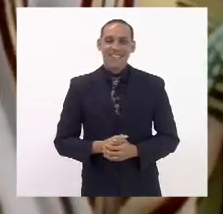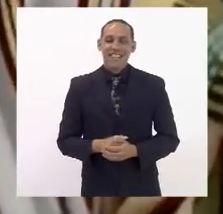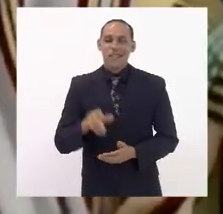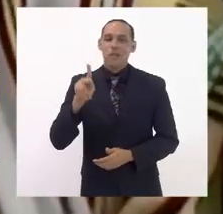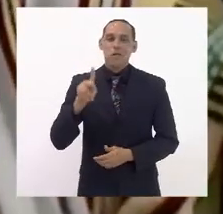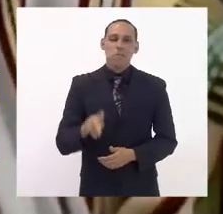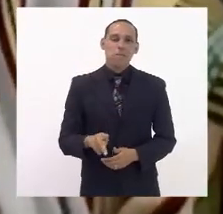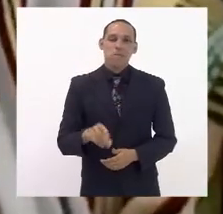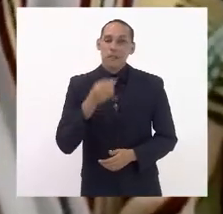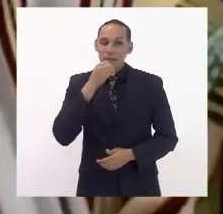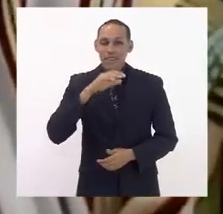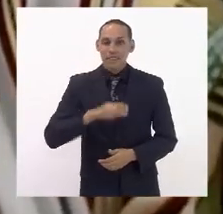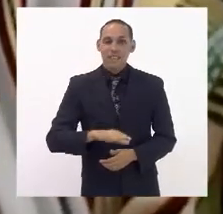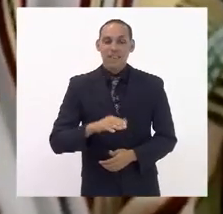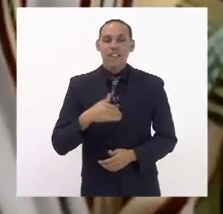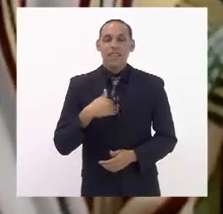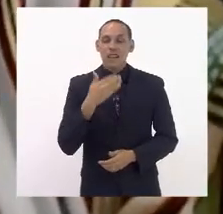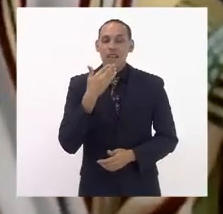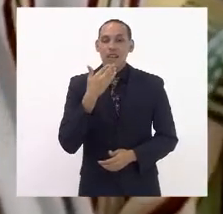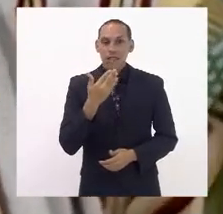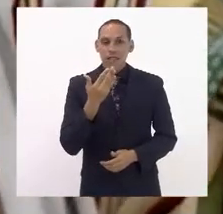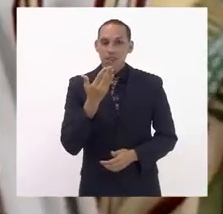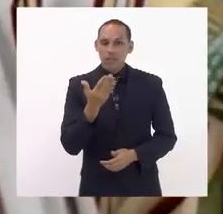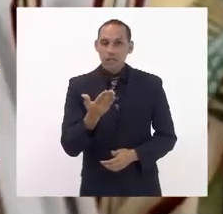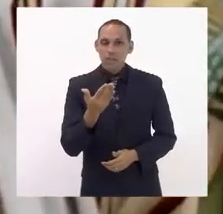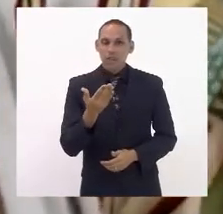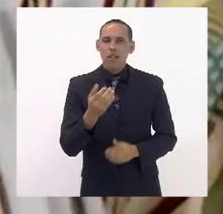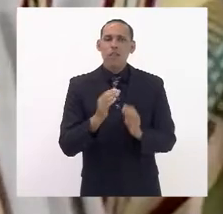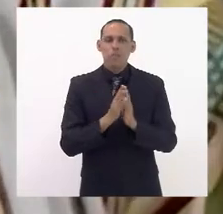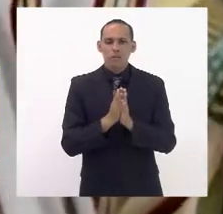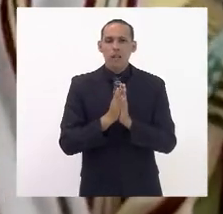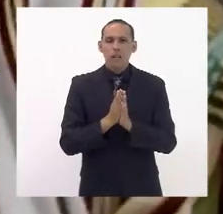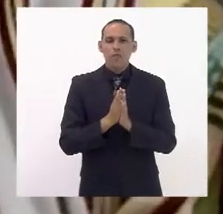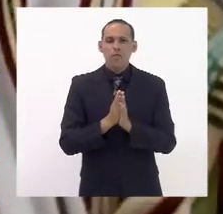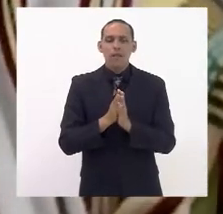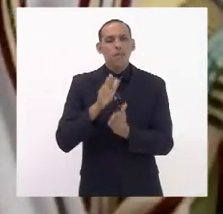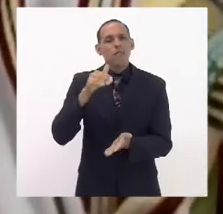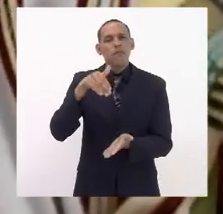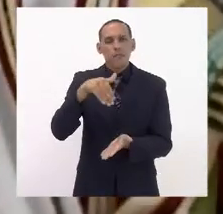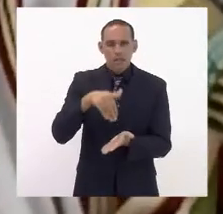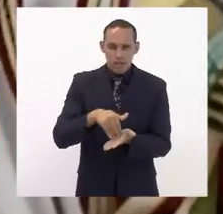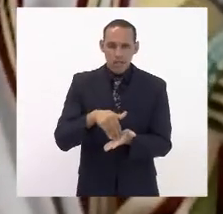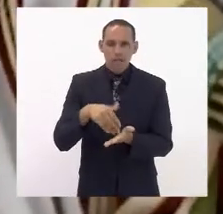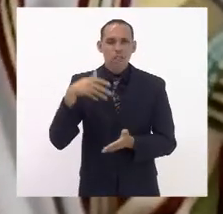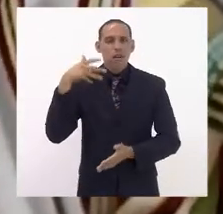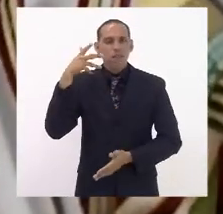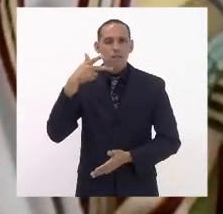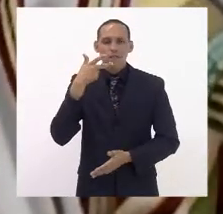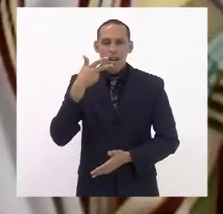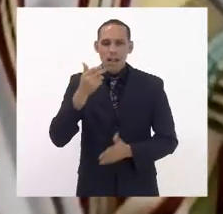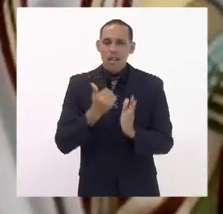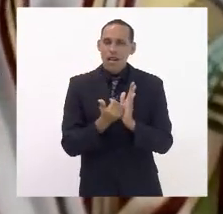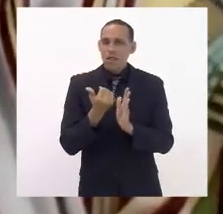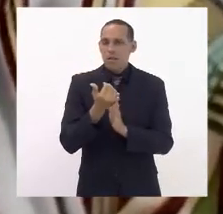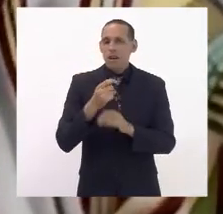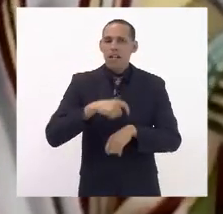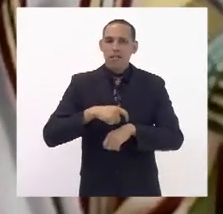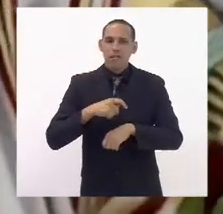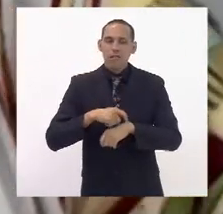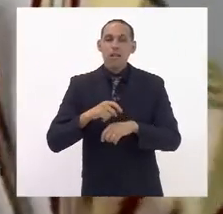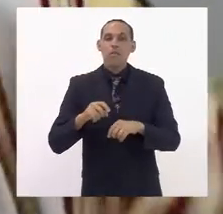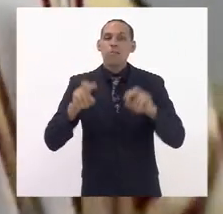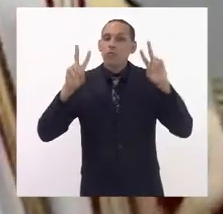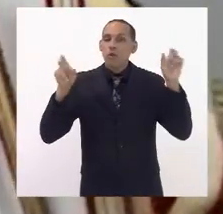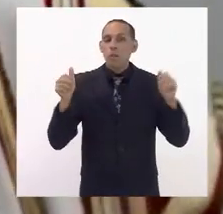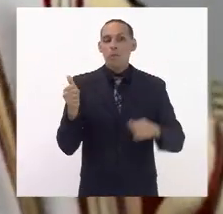Obrigada, presidente. Boa tarde. Eu já peço a Vossa Excelência que me inscreva no expediente final. Eu vou querer falar com mais tempo sobre os 11